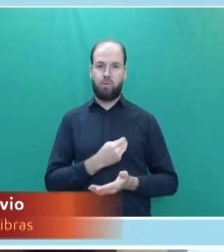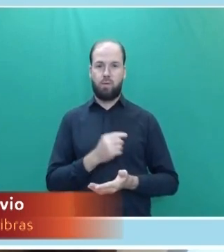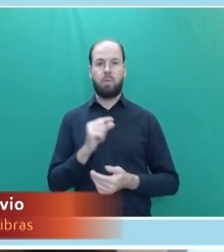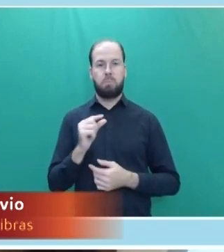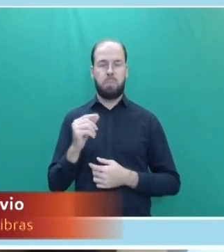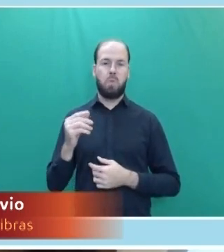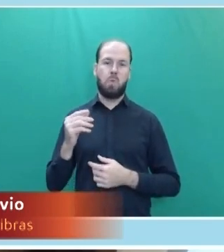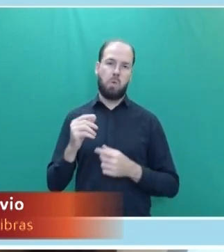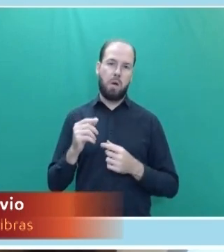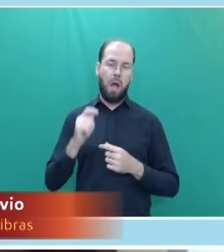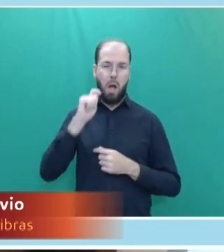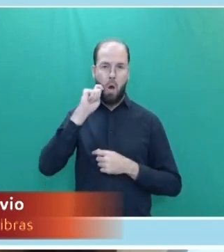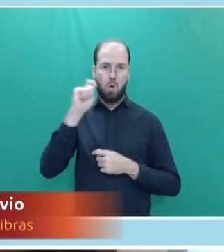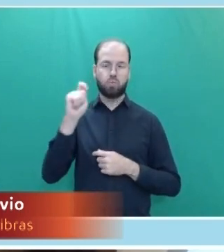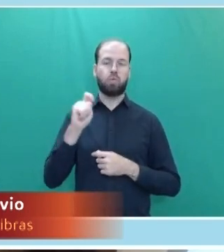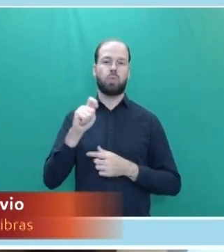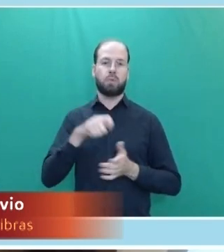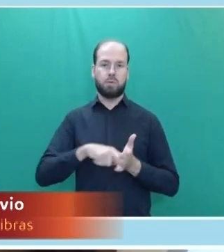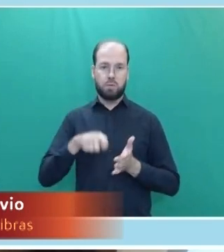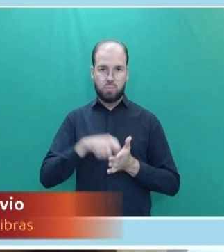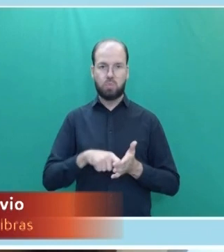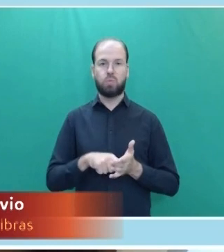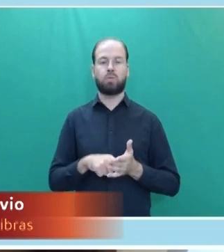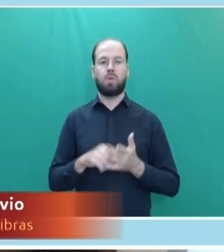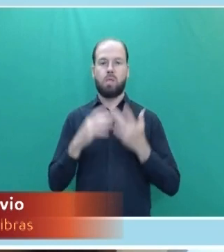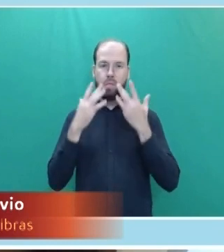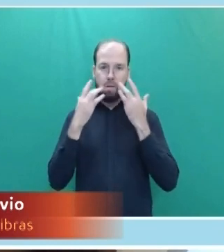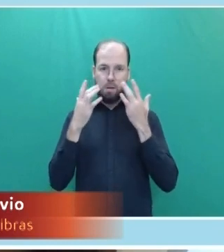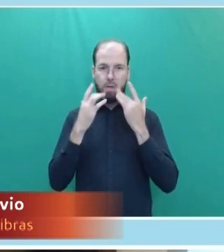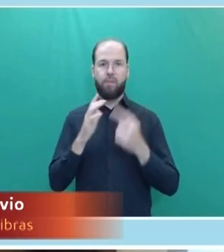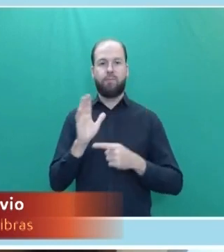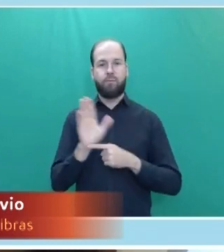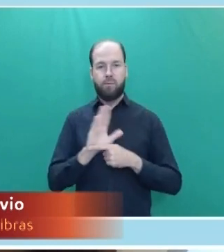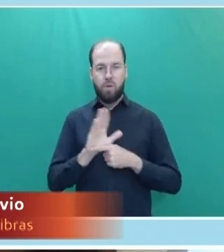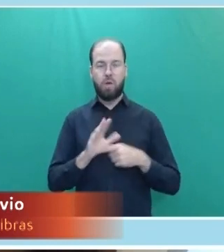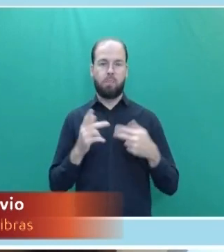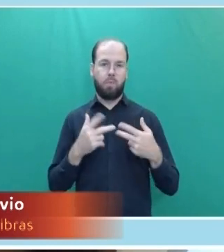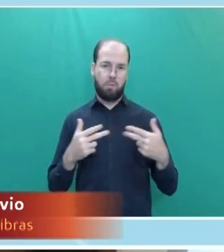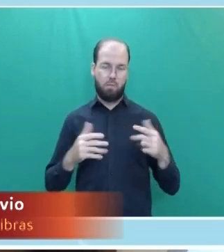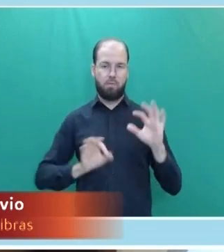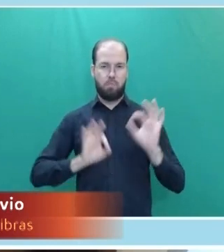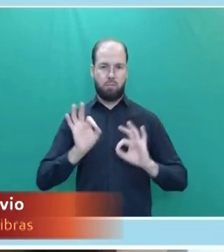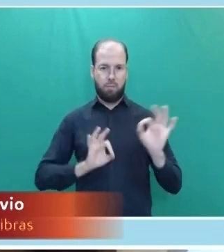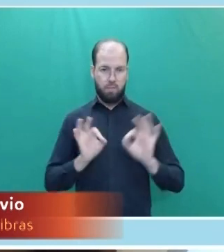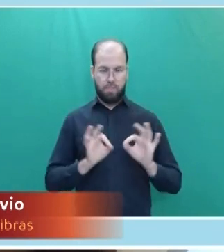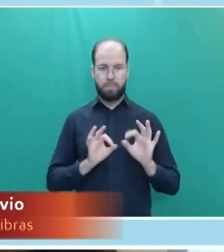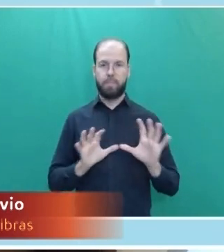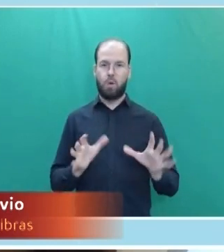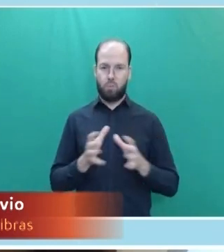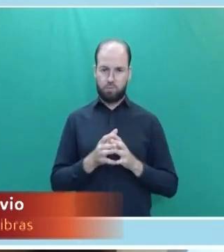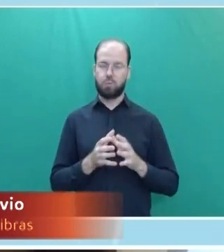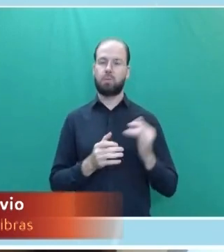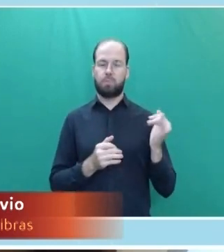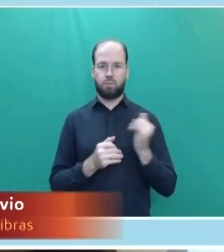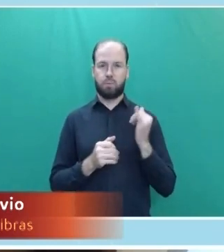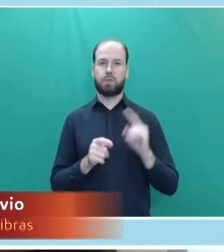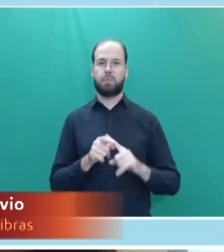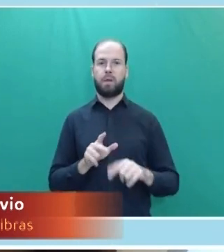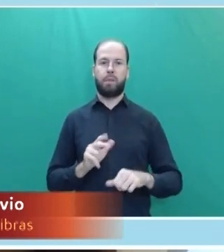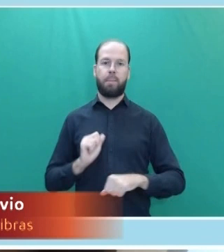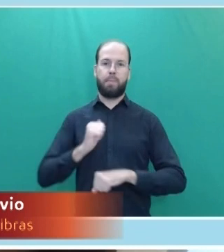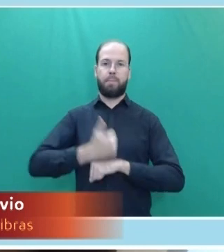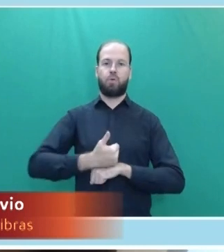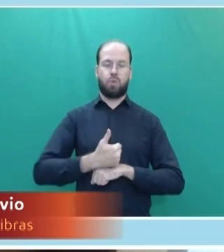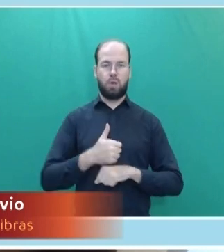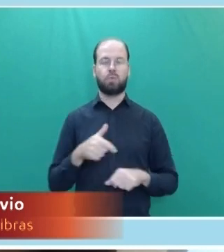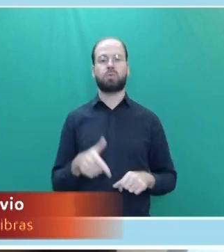autores, autoras, escritores, dramaturgos e dramaturgas que fazem parte dessa comunidade. É importante também o protagonismo e